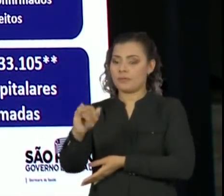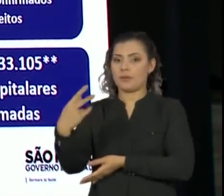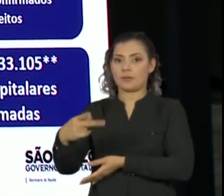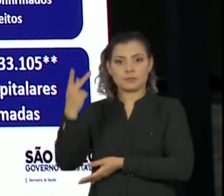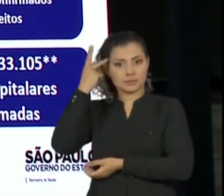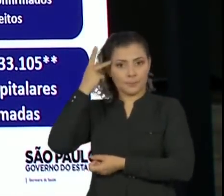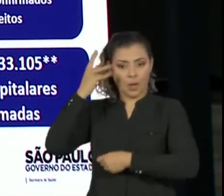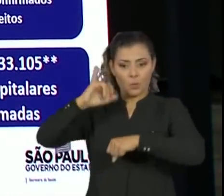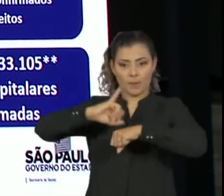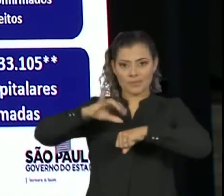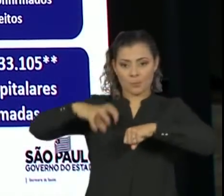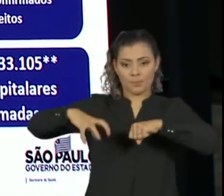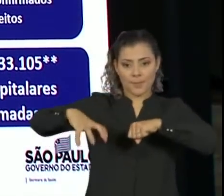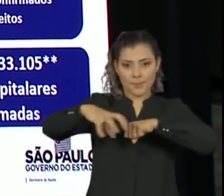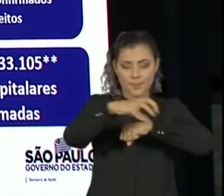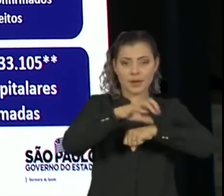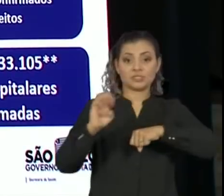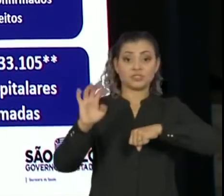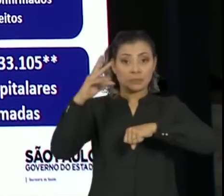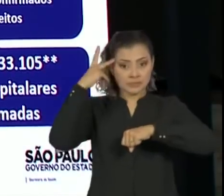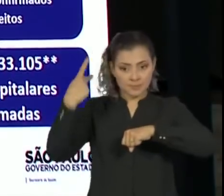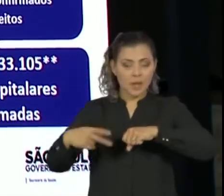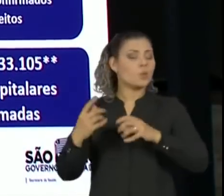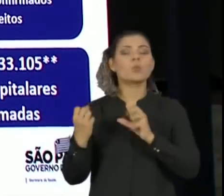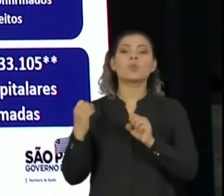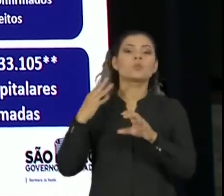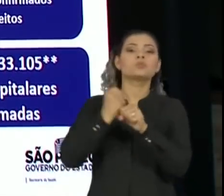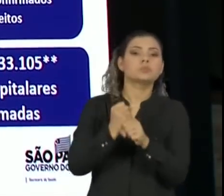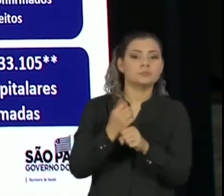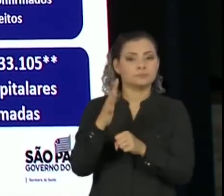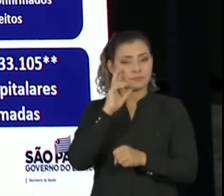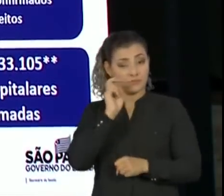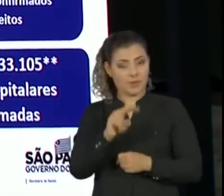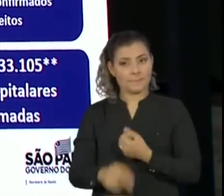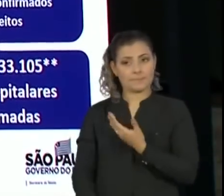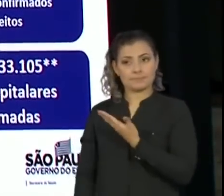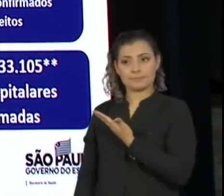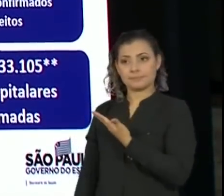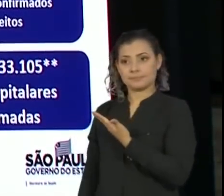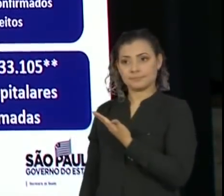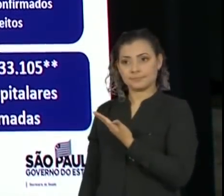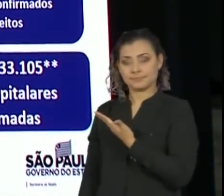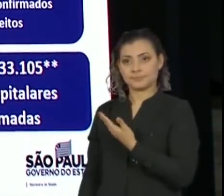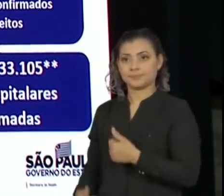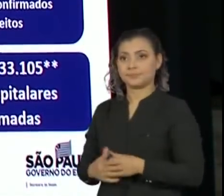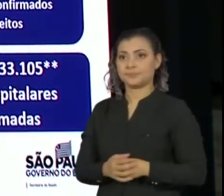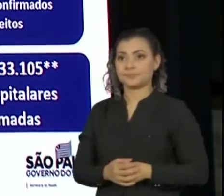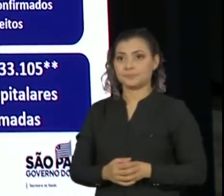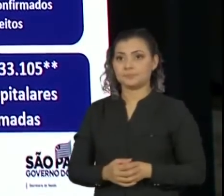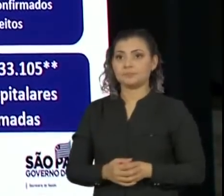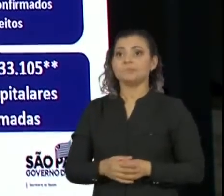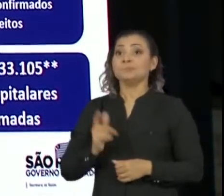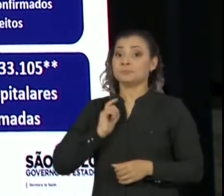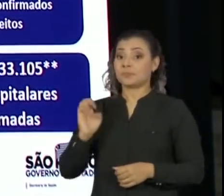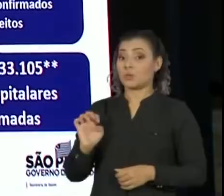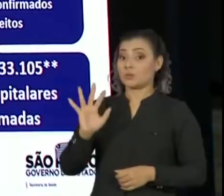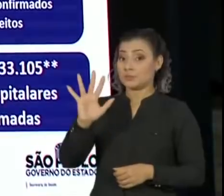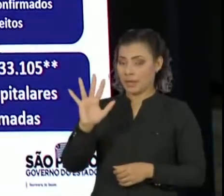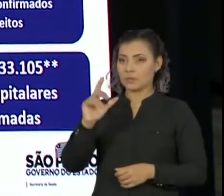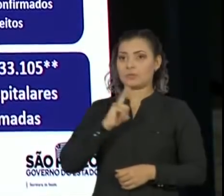São Paulo e para o Estado de São Paulo têm as seguintes taxas de ocupação. No